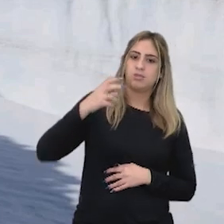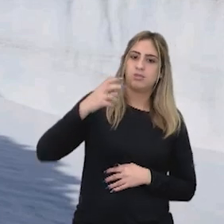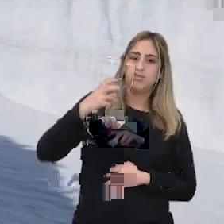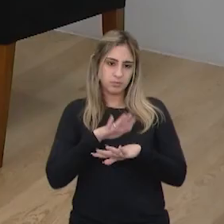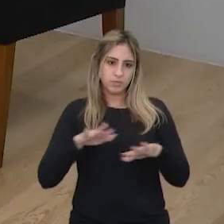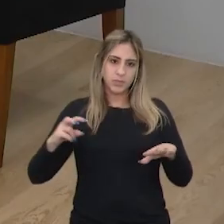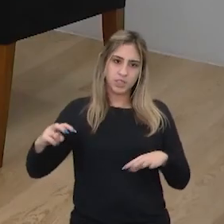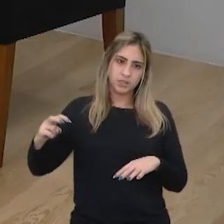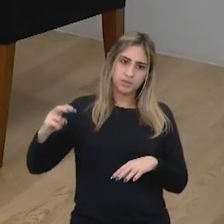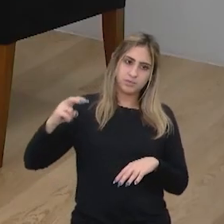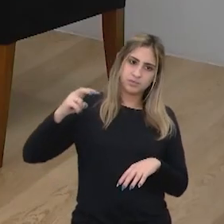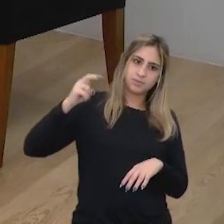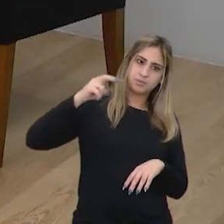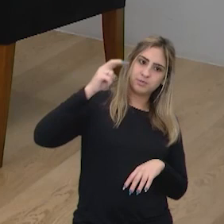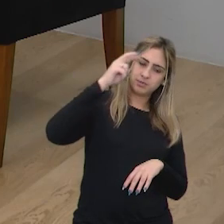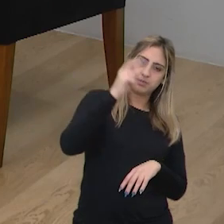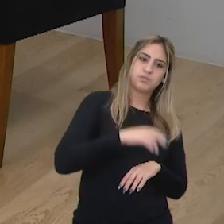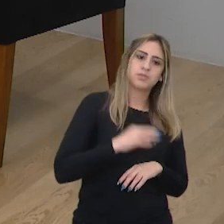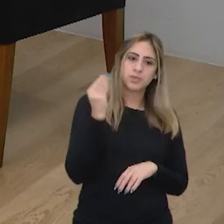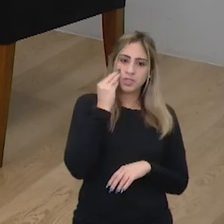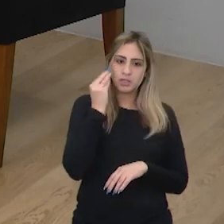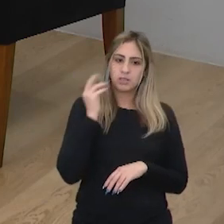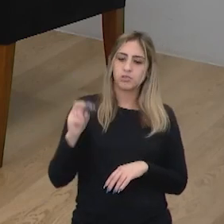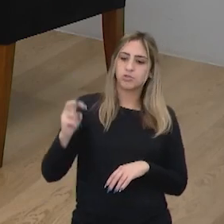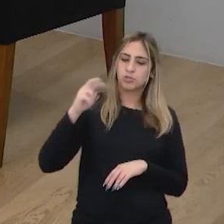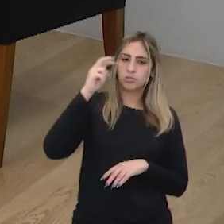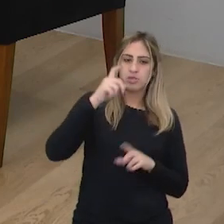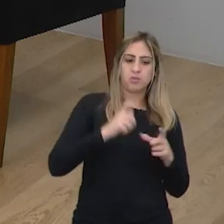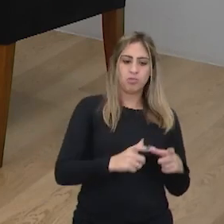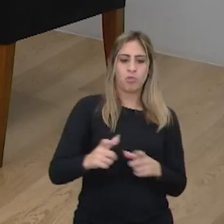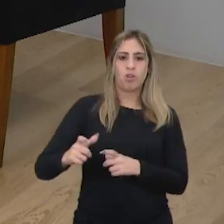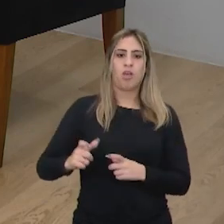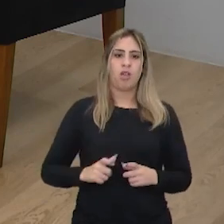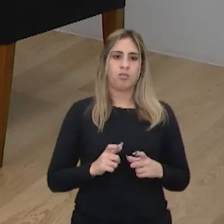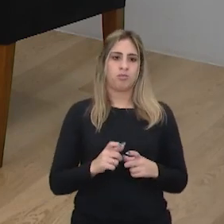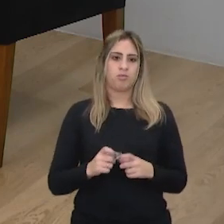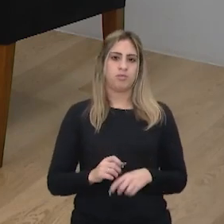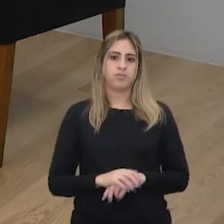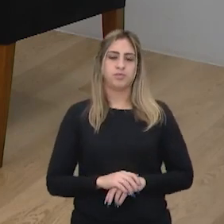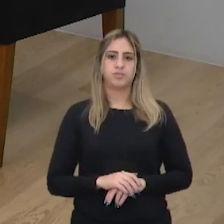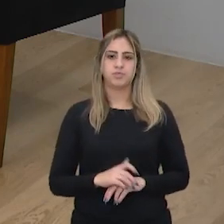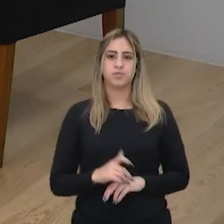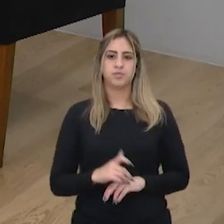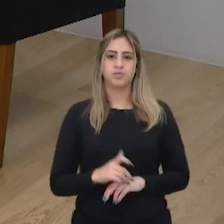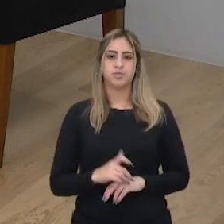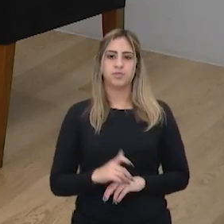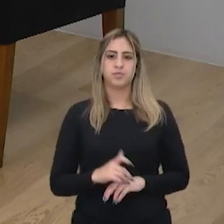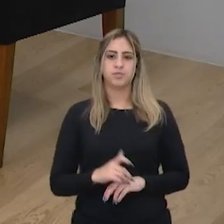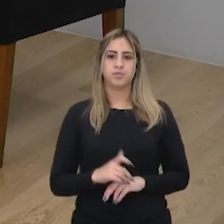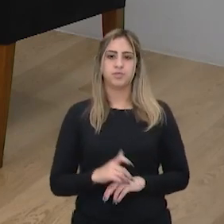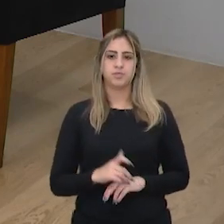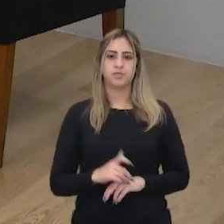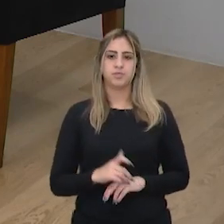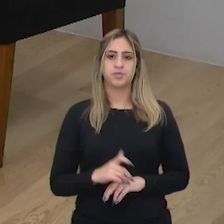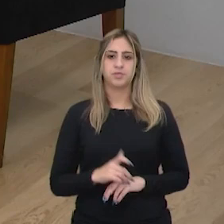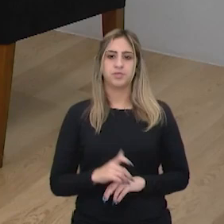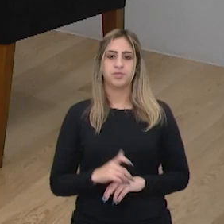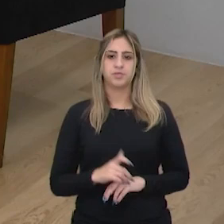Você passa por cima da escada para pular esses buracos que se formam. Nossa, no gente, gelo. Olha só, tem que ter equilíbrio.